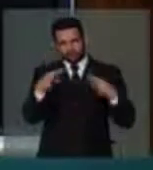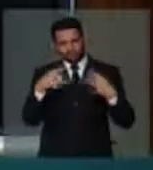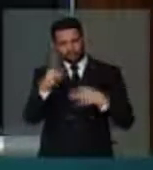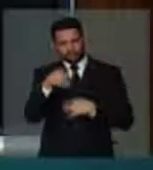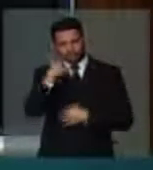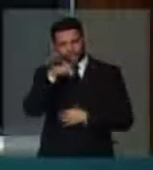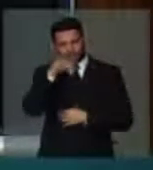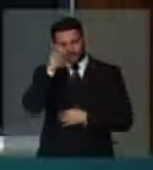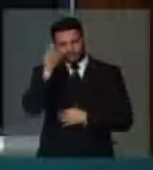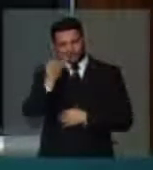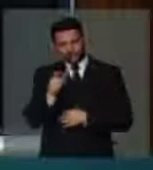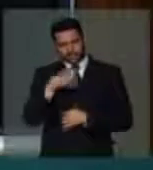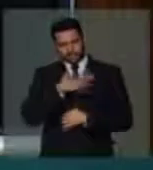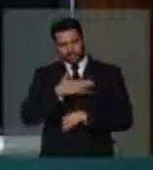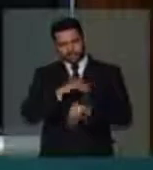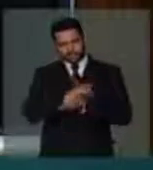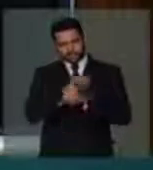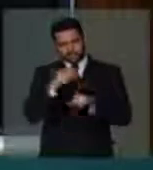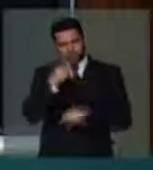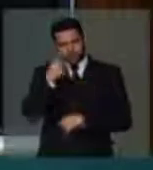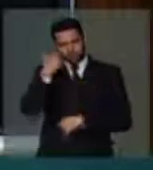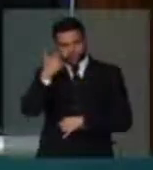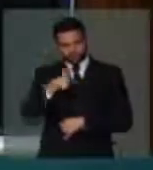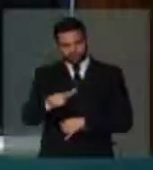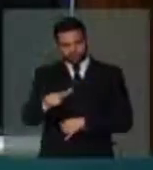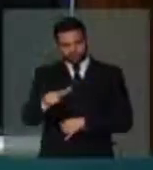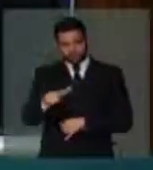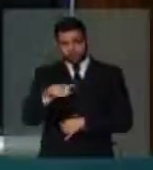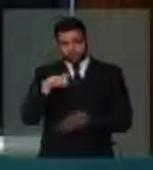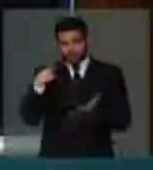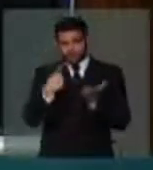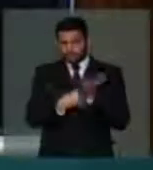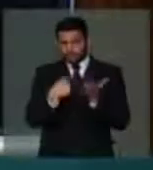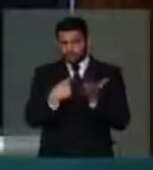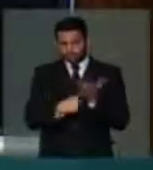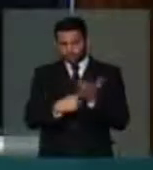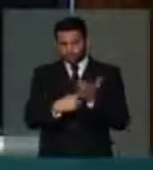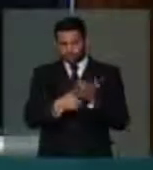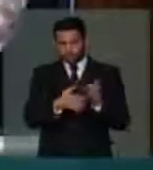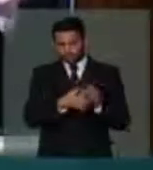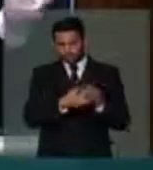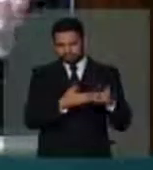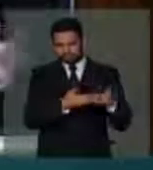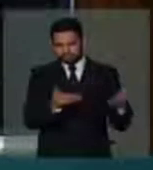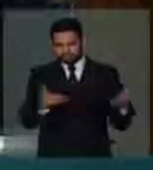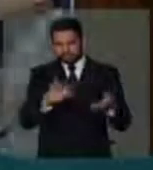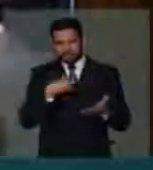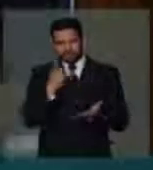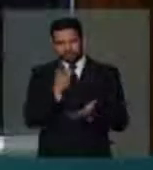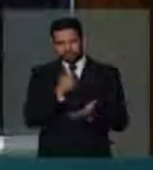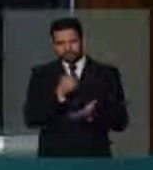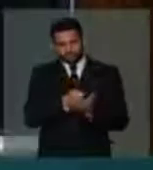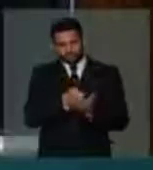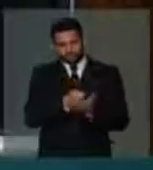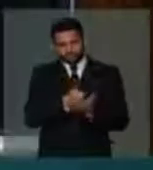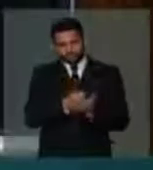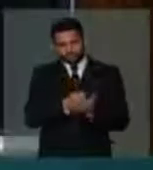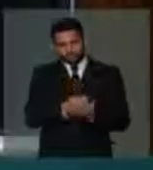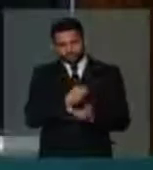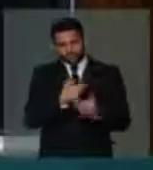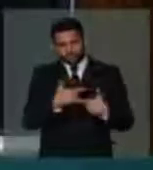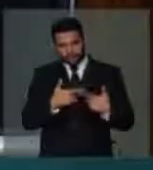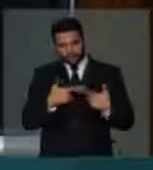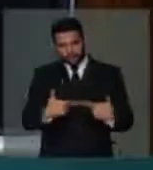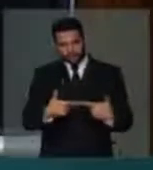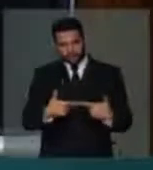Excelência e quero aqui reafirmar publicamente este compromisso, essa disposição, essa determinação de estar na